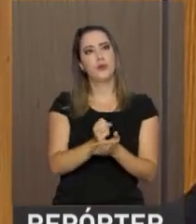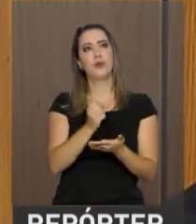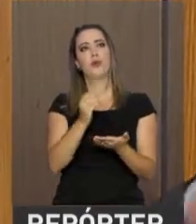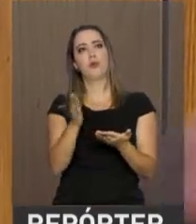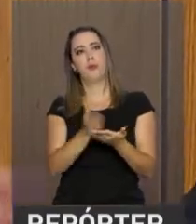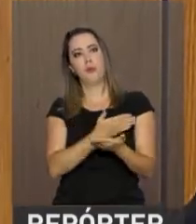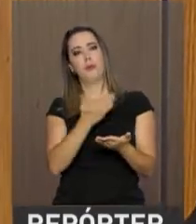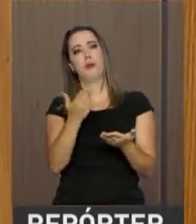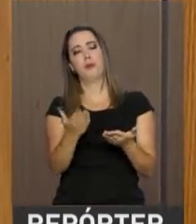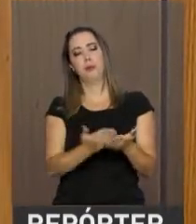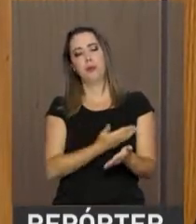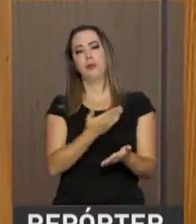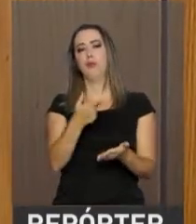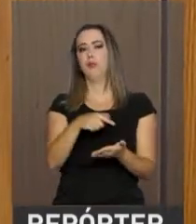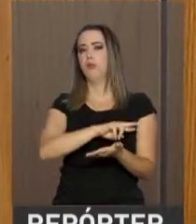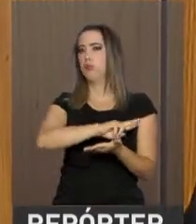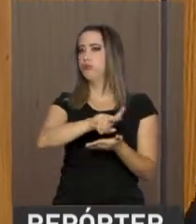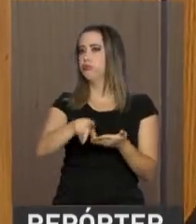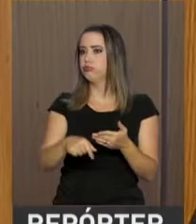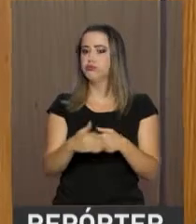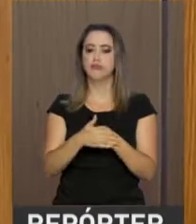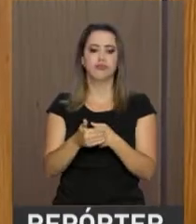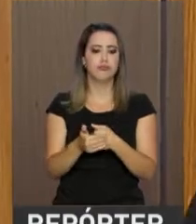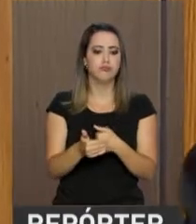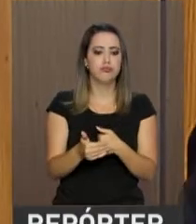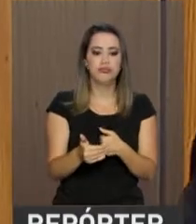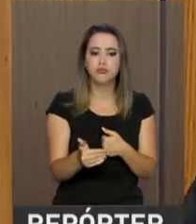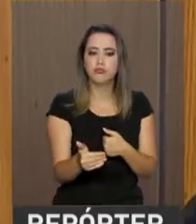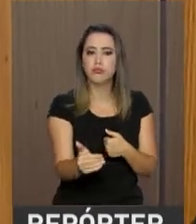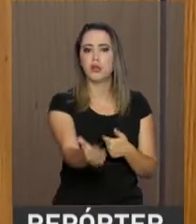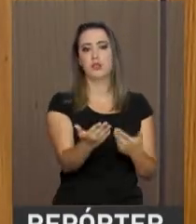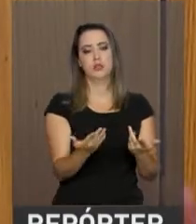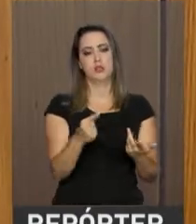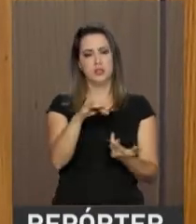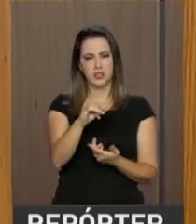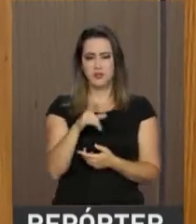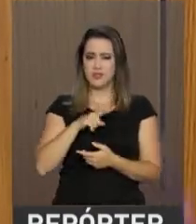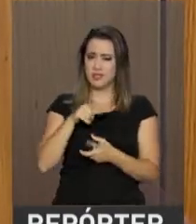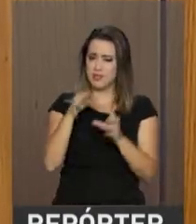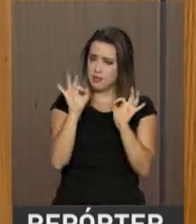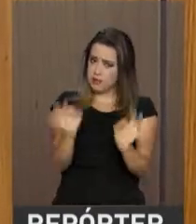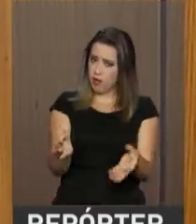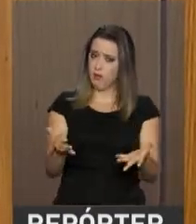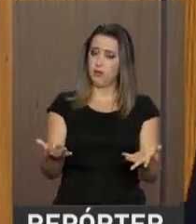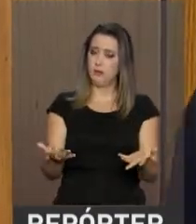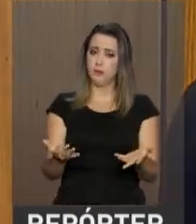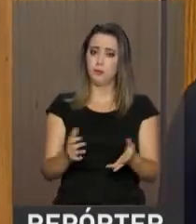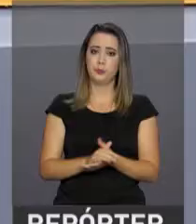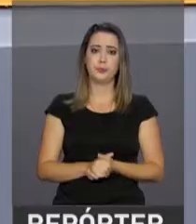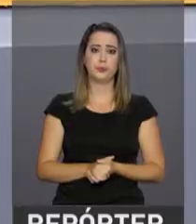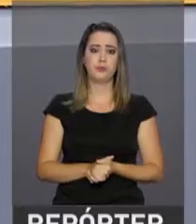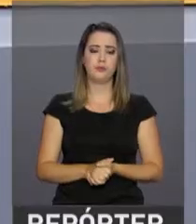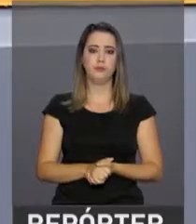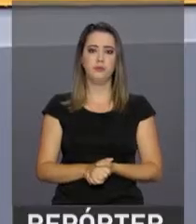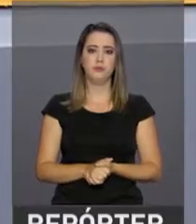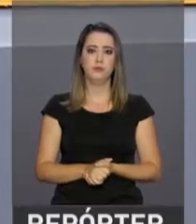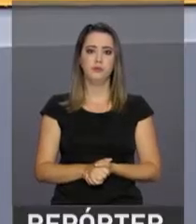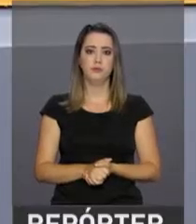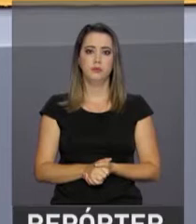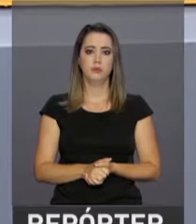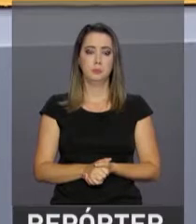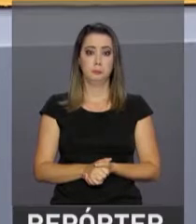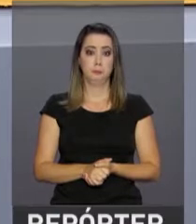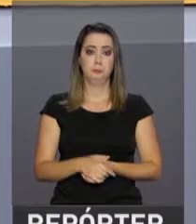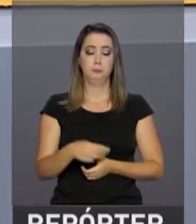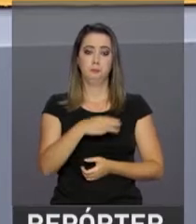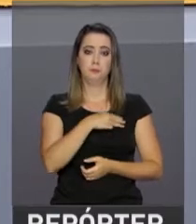requerimentos de prazos que você está agindo de acordo com as regras da lei o ministro